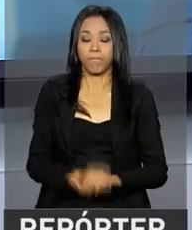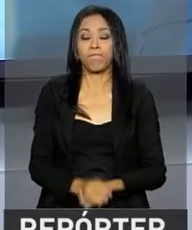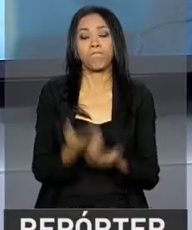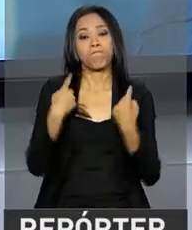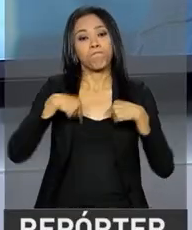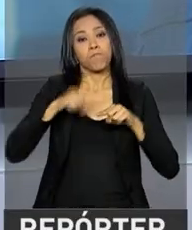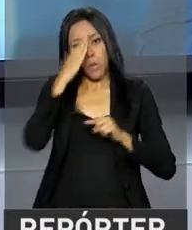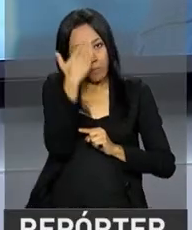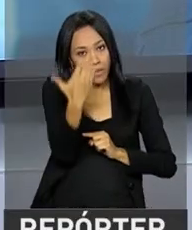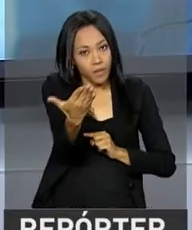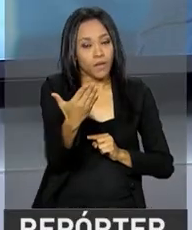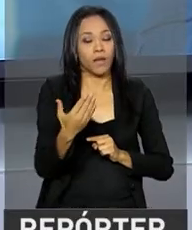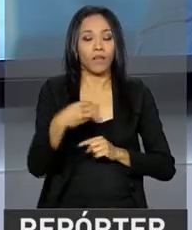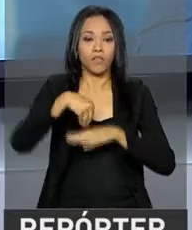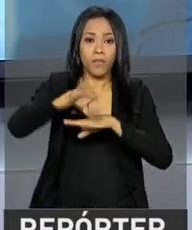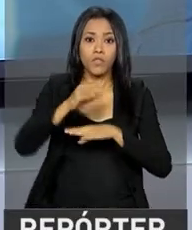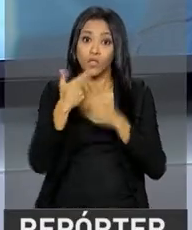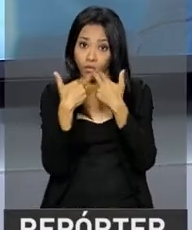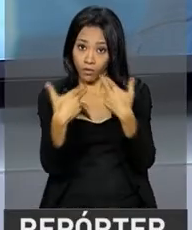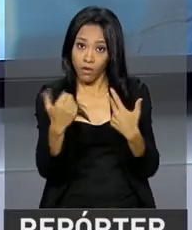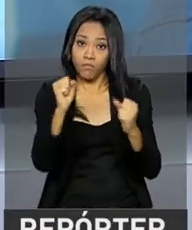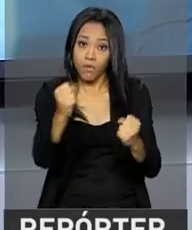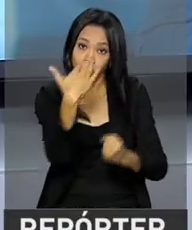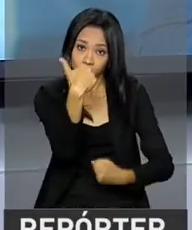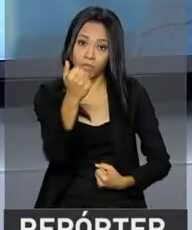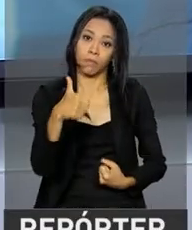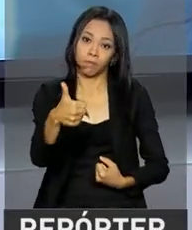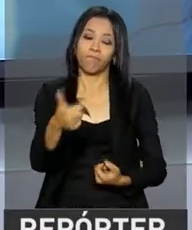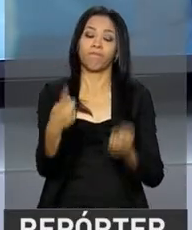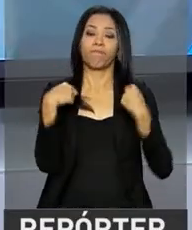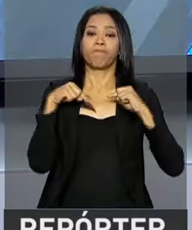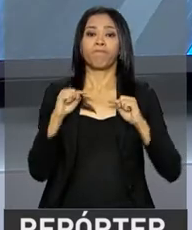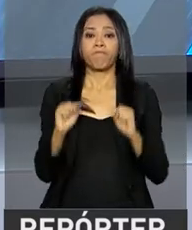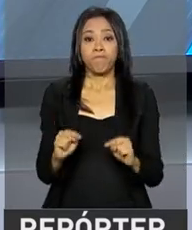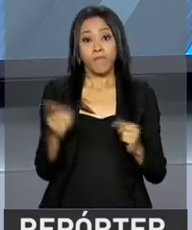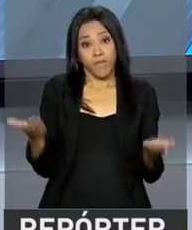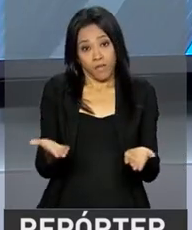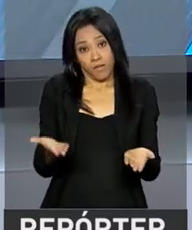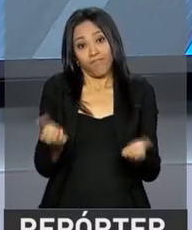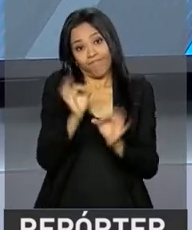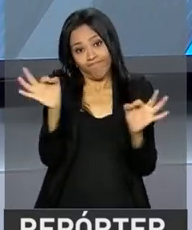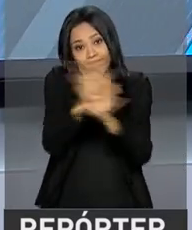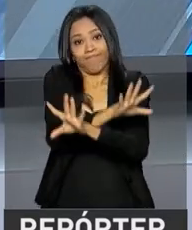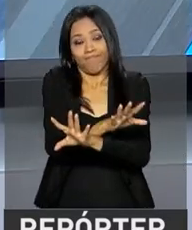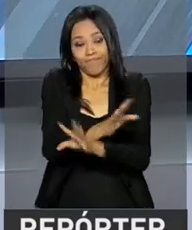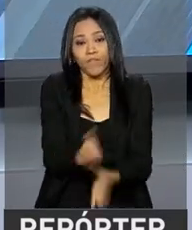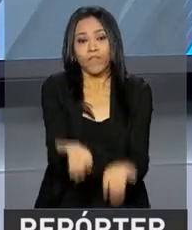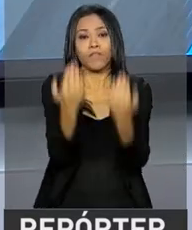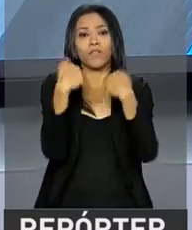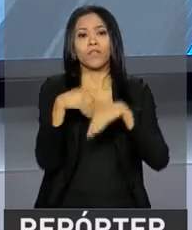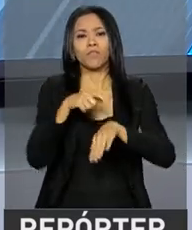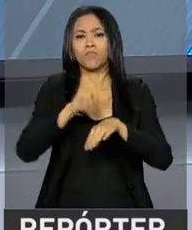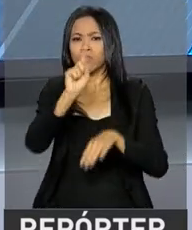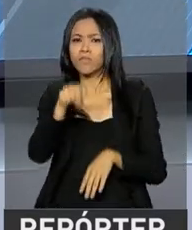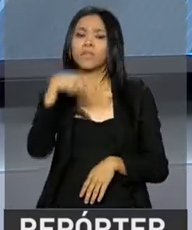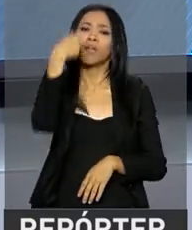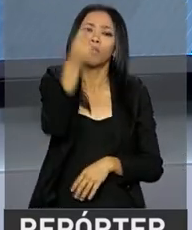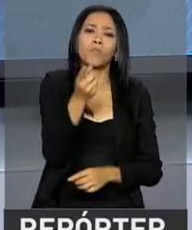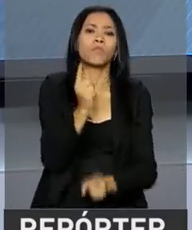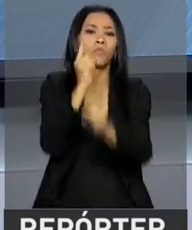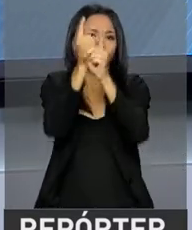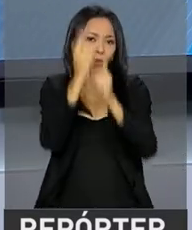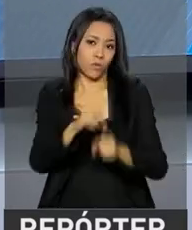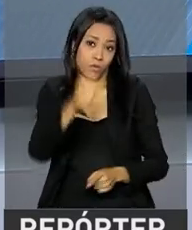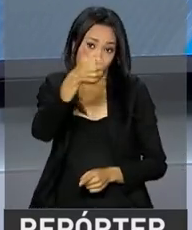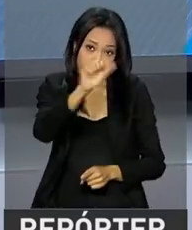pedágio pelas suas informações qualquer novidade chama gente aqui no estúdio e o repórter benfica por aqui voltamos em uma hora na nossa